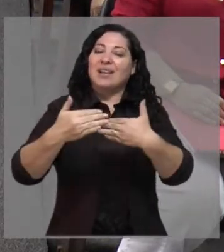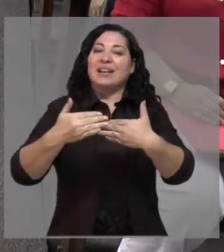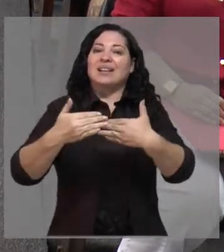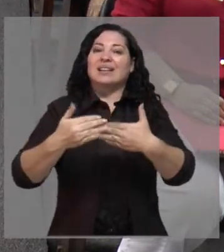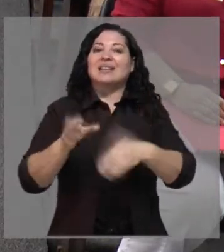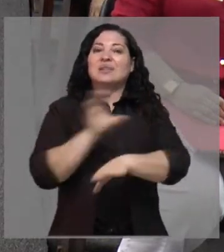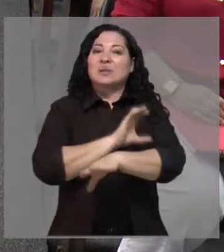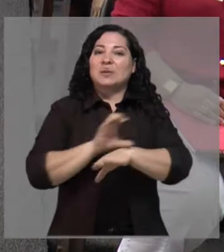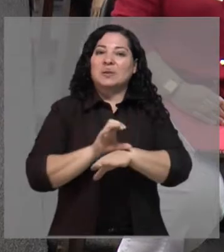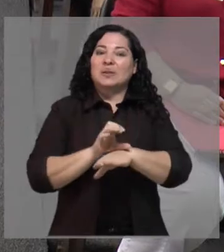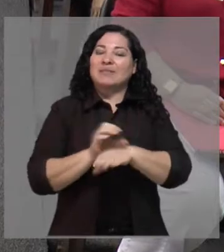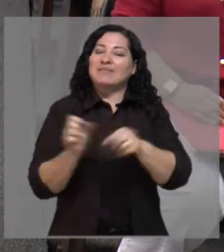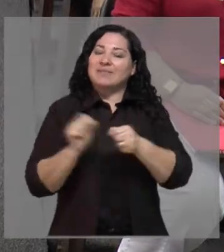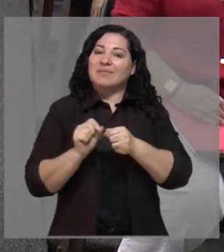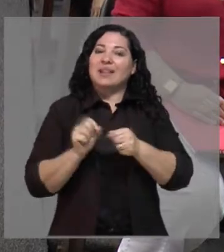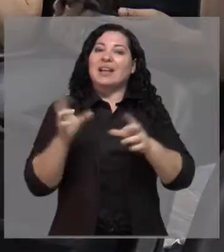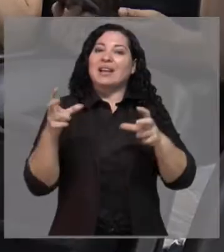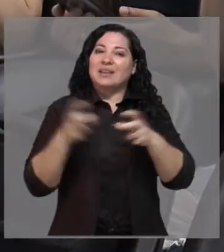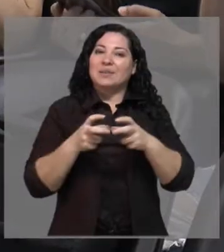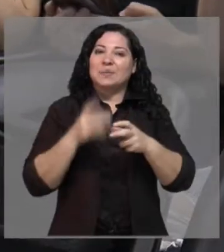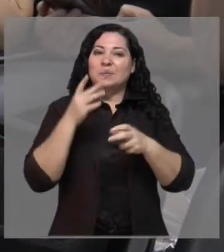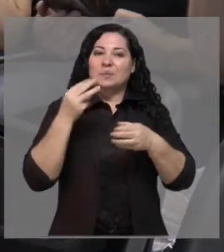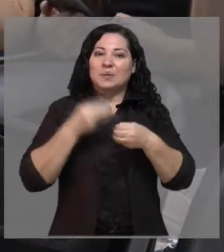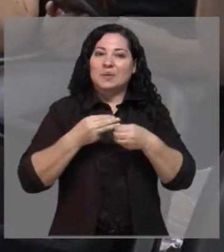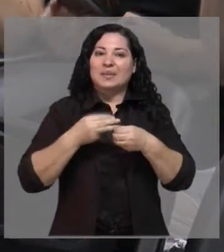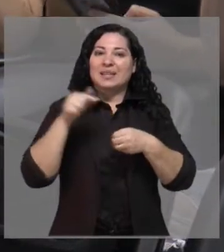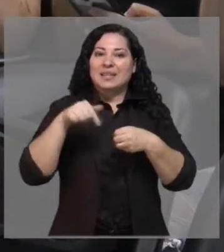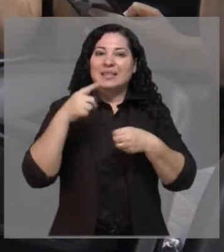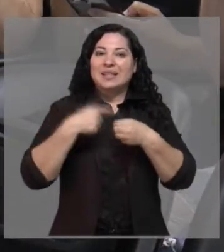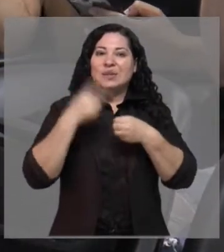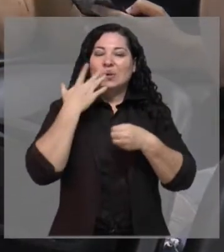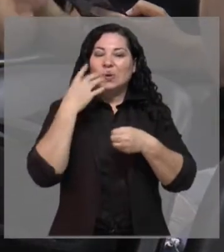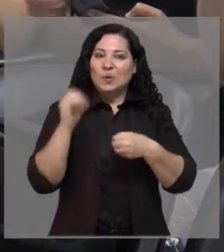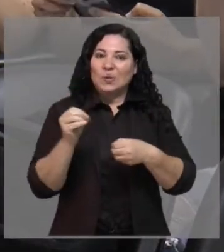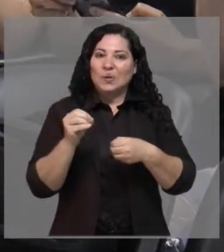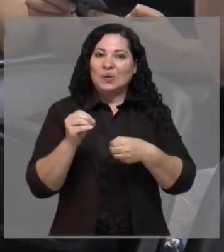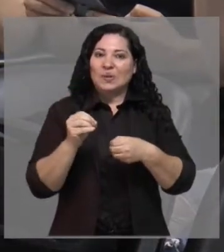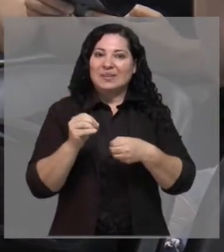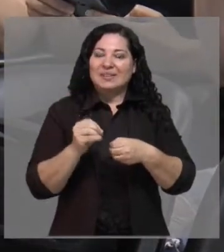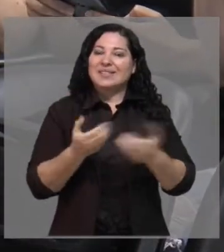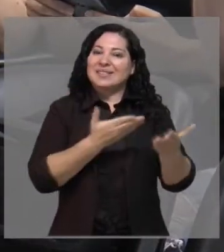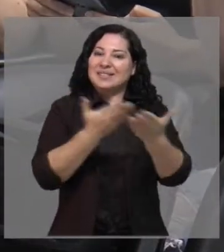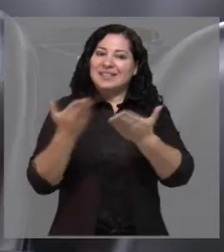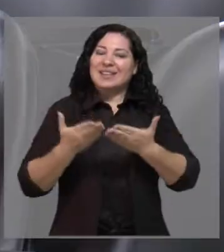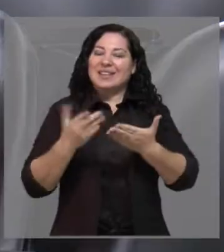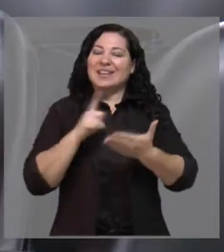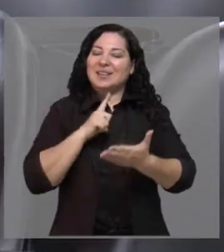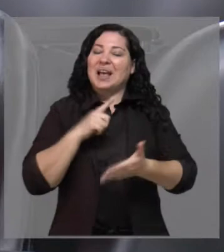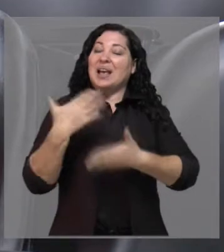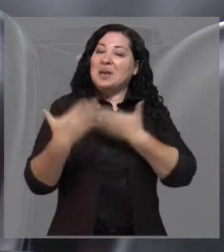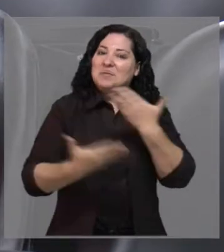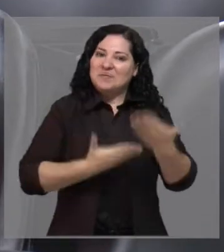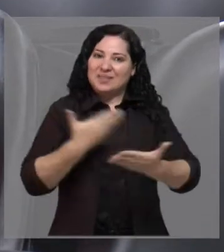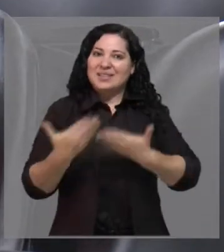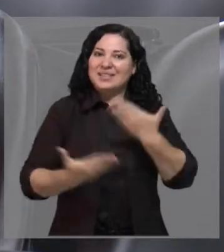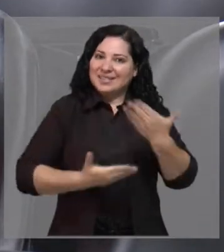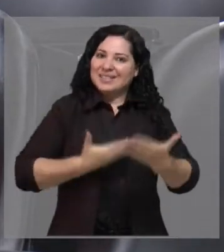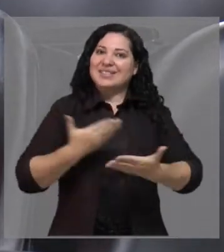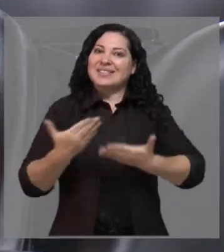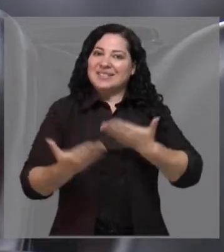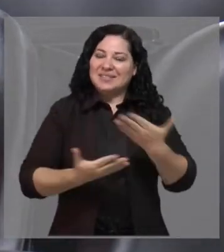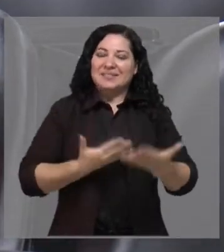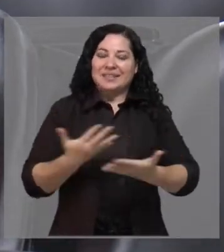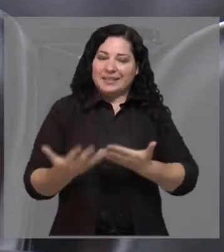oferecido pela Câmara Municipal aqui na cidade de Ourinhos. O poder público fazendo, dando a sua participação, a sua